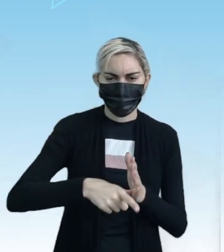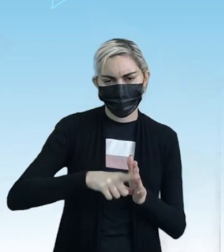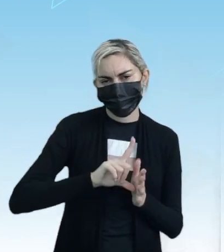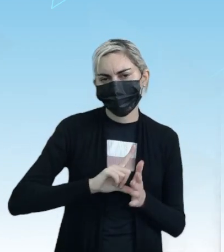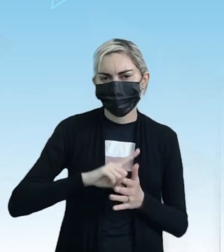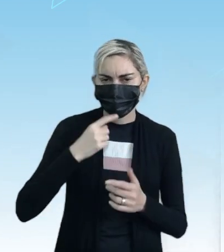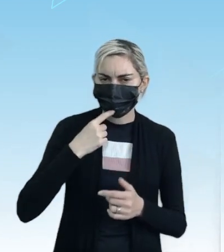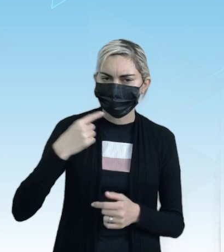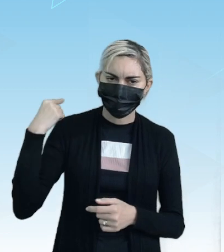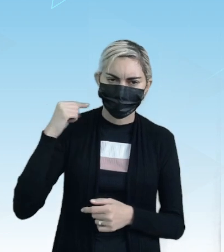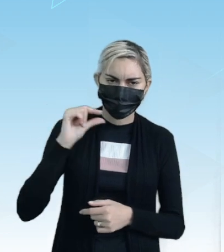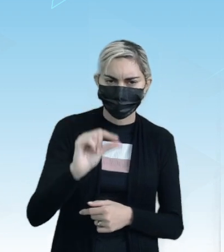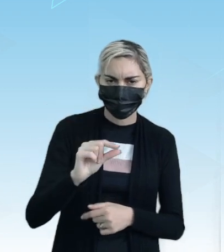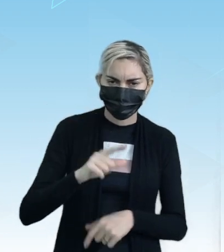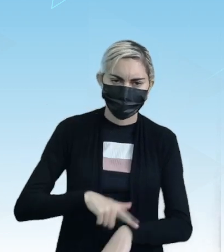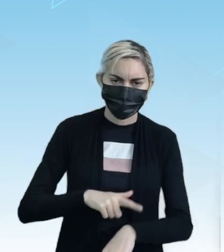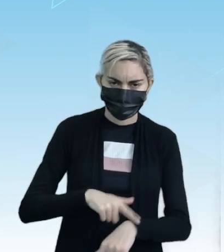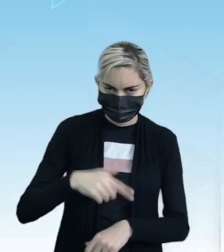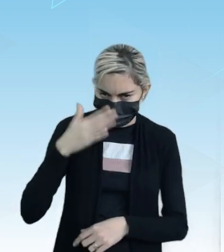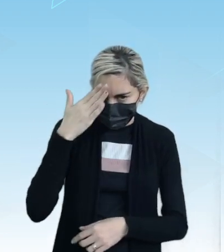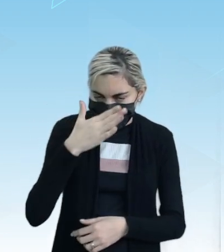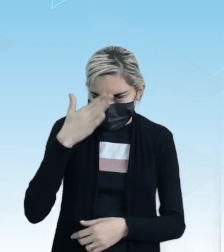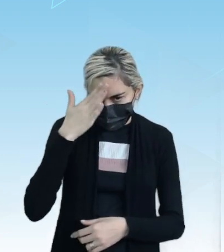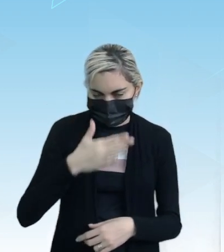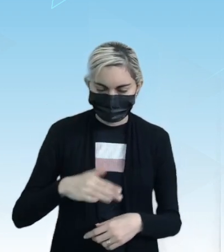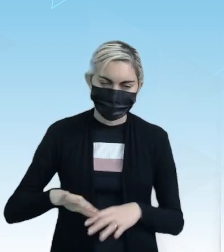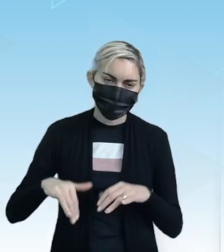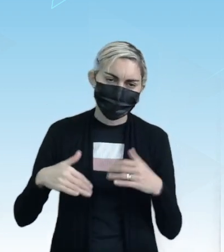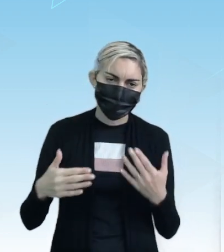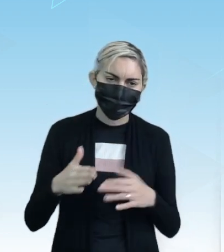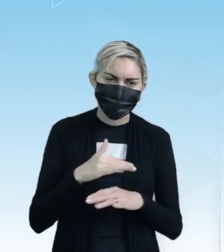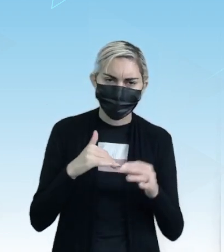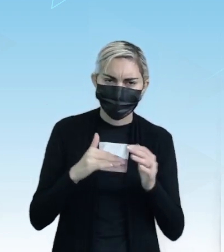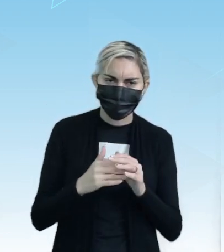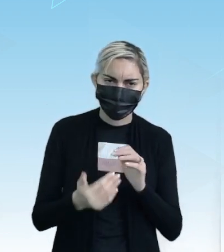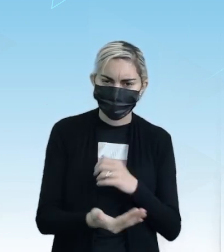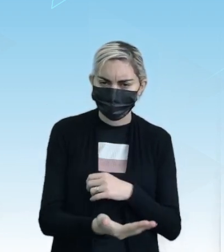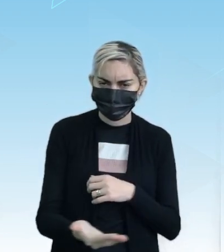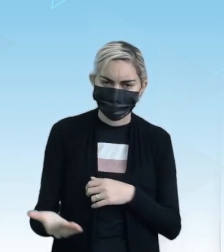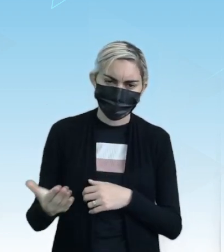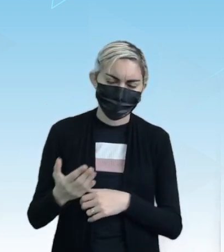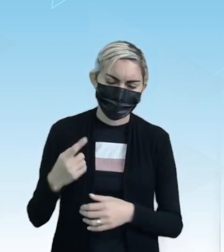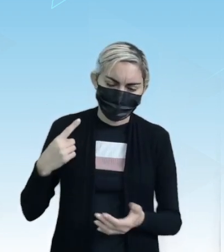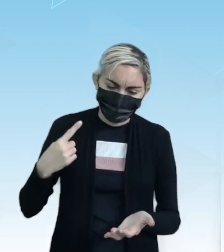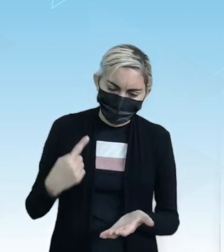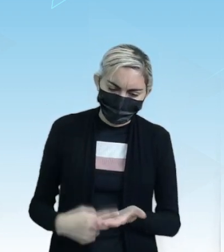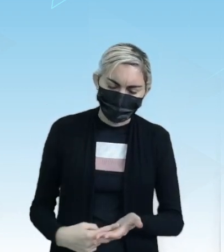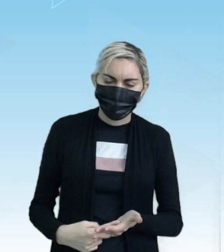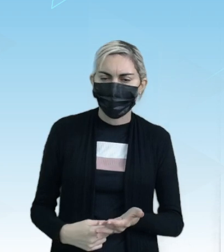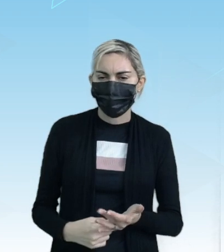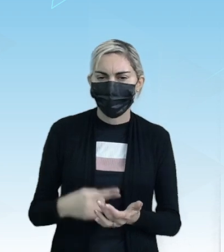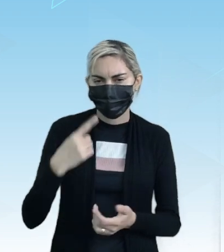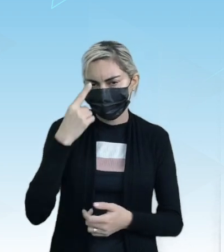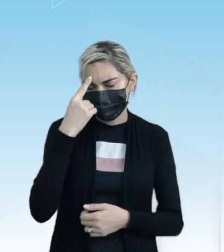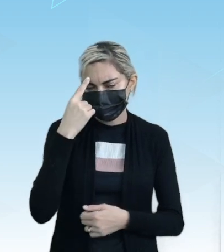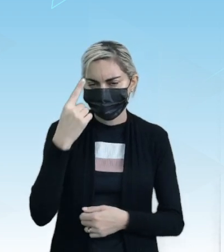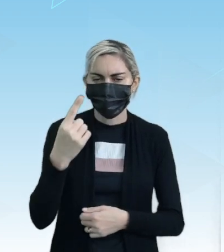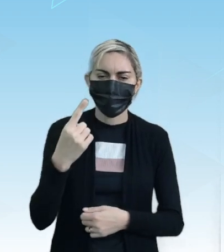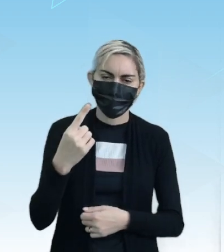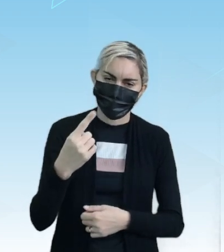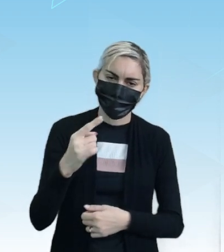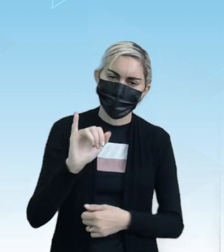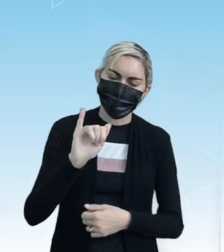bem pouco tempo. Estão compreendendo? Então, tudo isso aqui é para marcar uma ideia